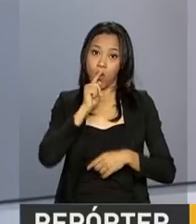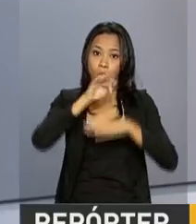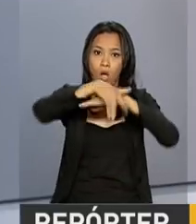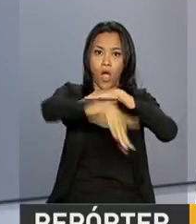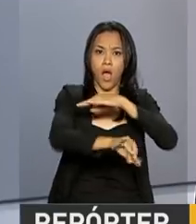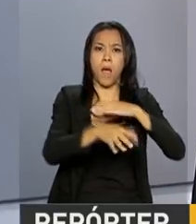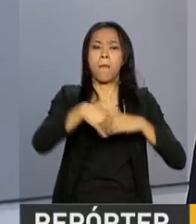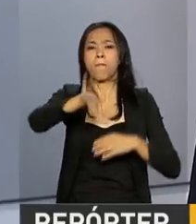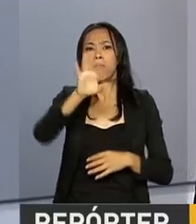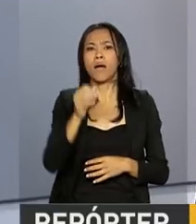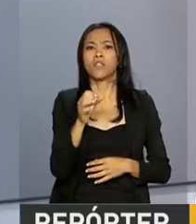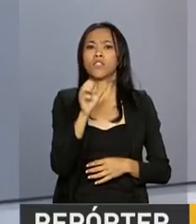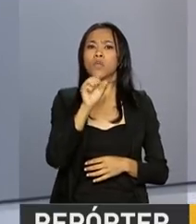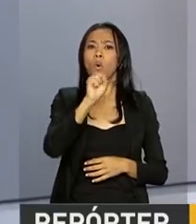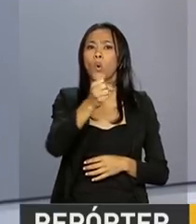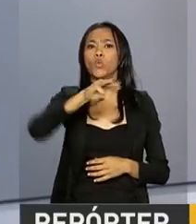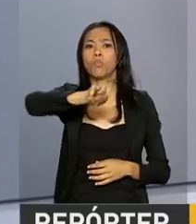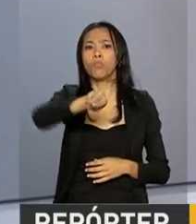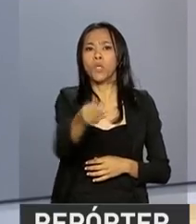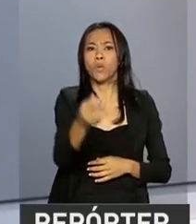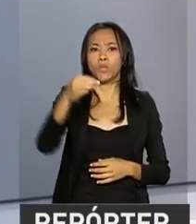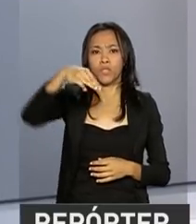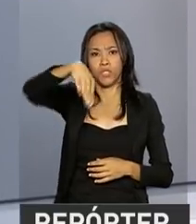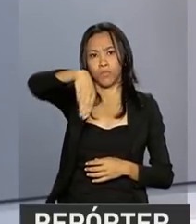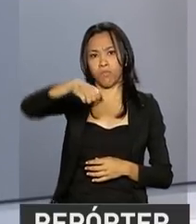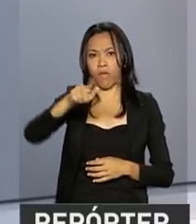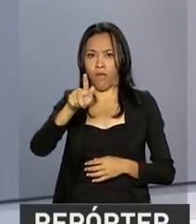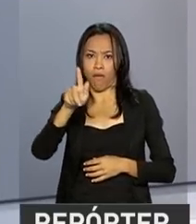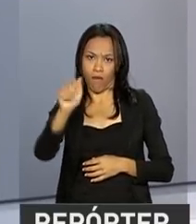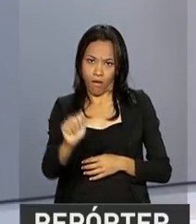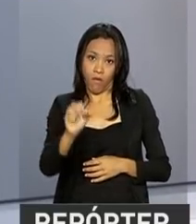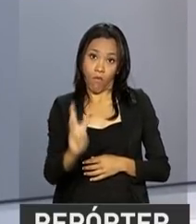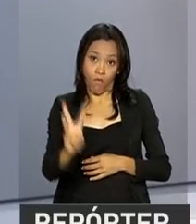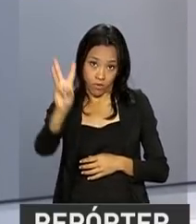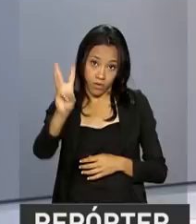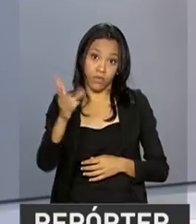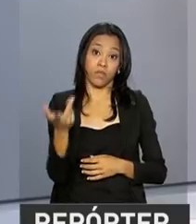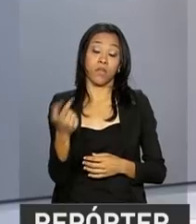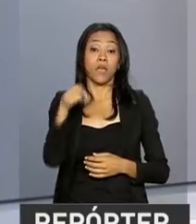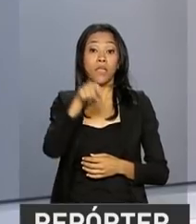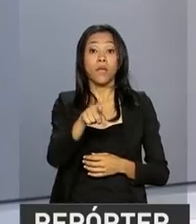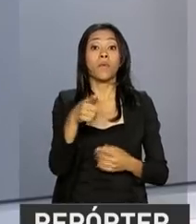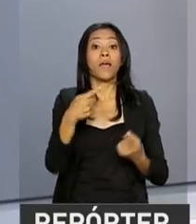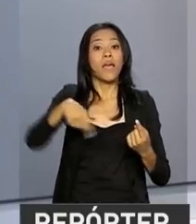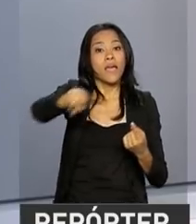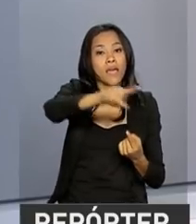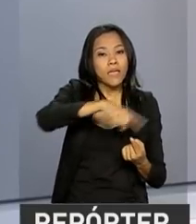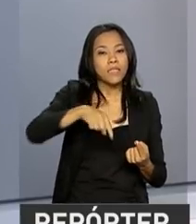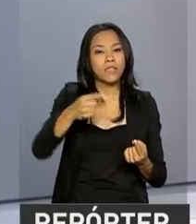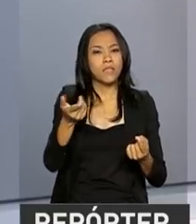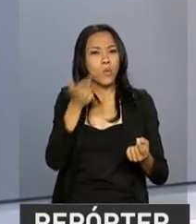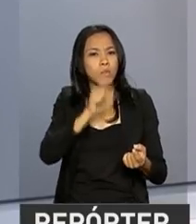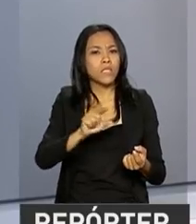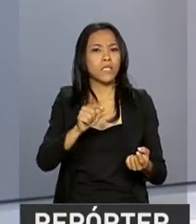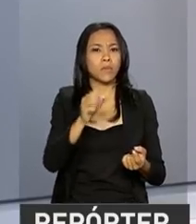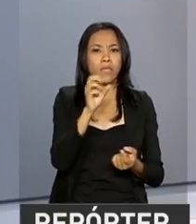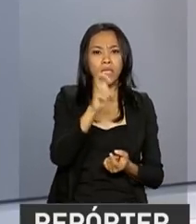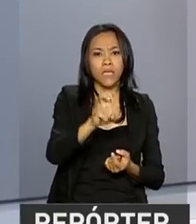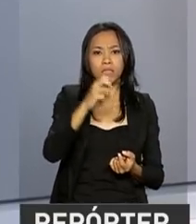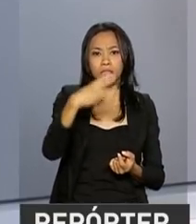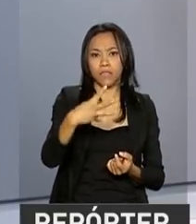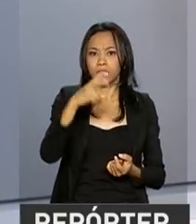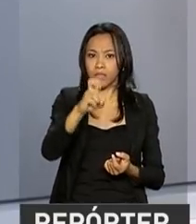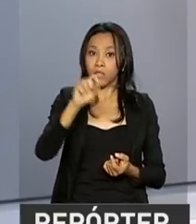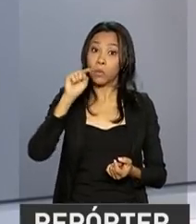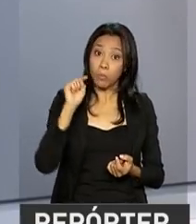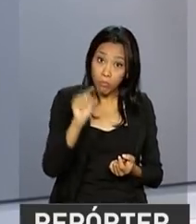de megawatts-hora, o melhor resultado para o mês em toda a história da usina. O volume de produção superou em cerca de 535